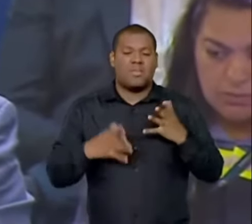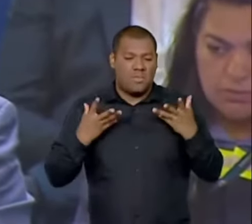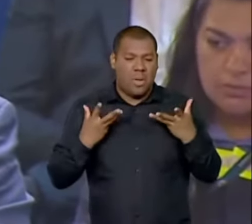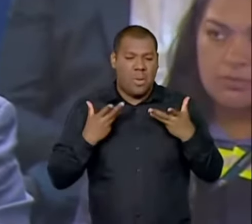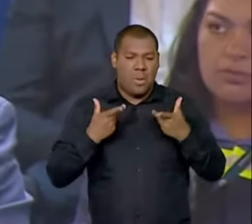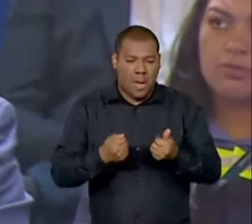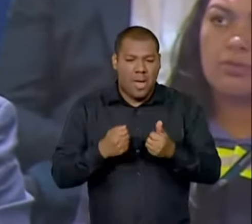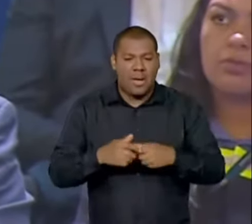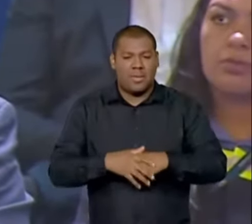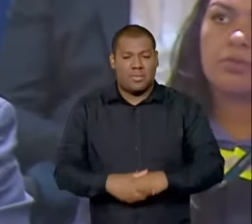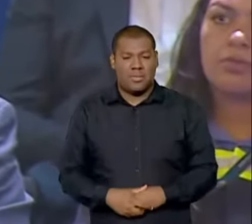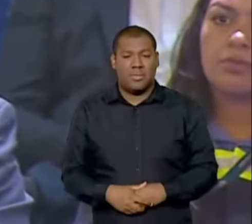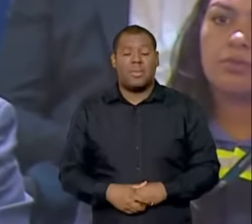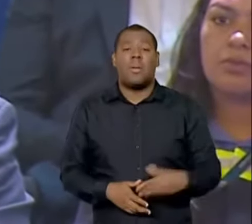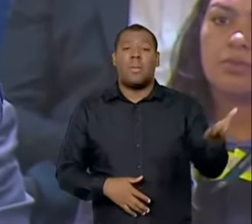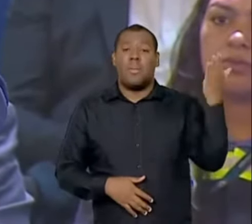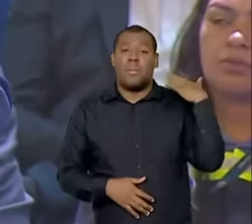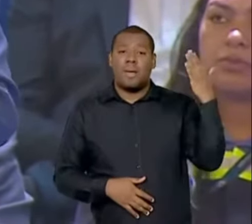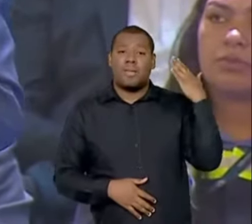cerrado brasileiro,